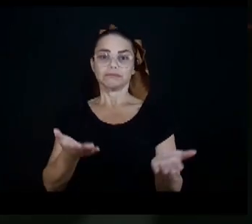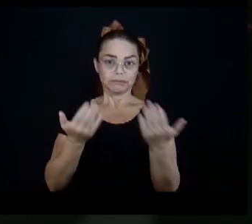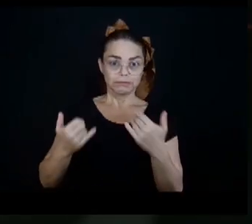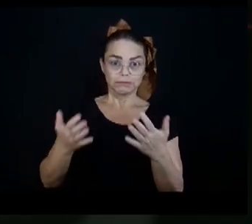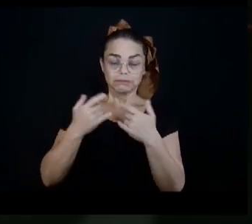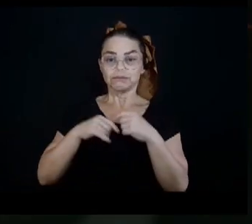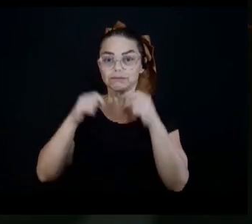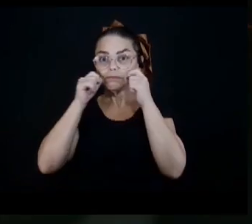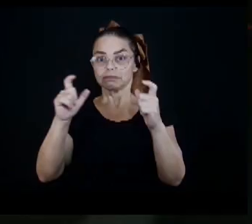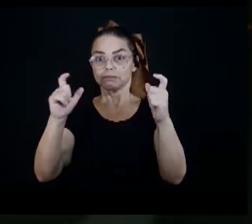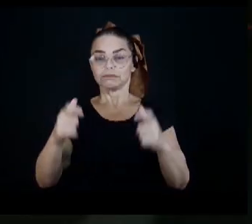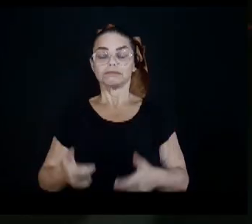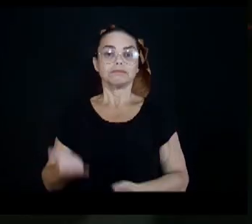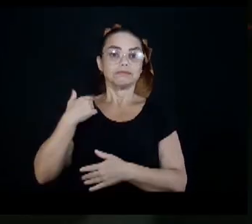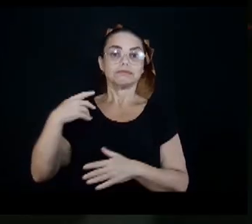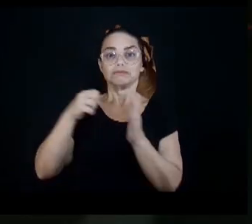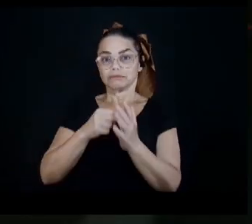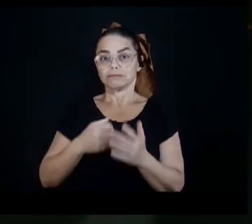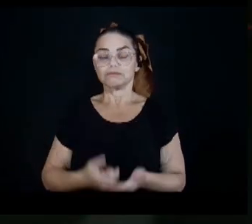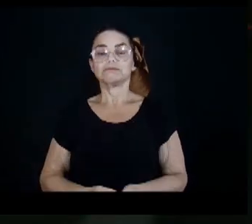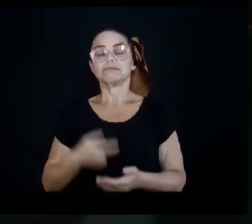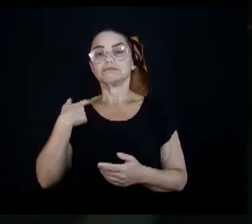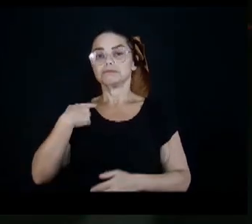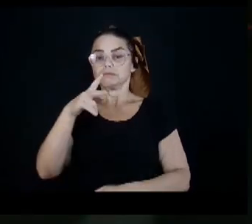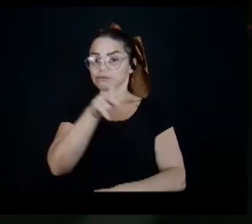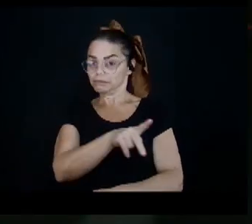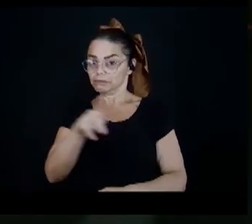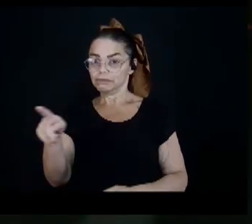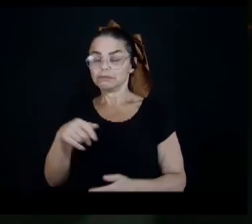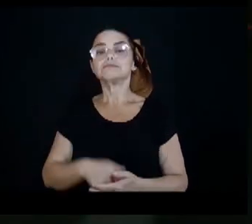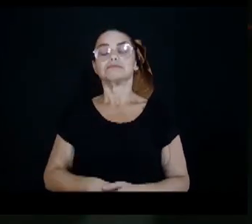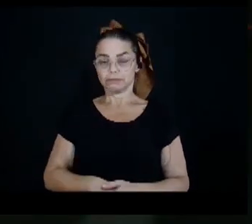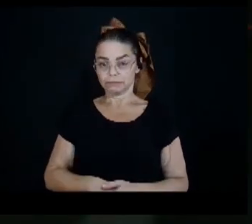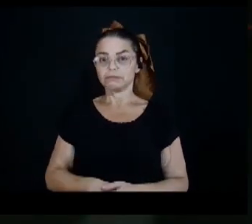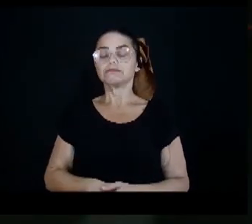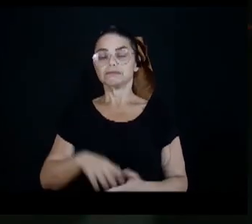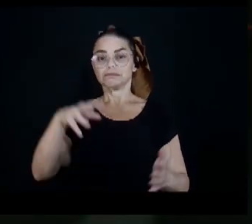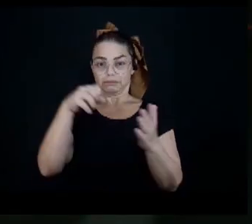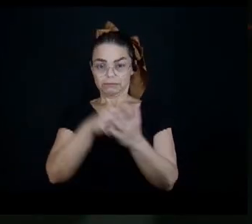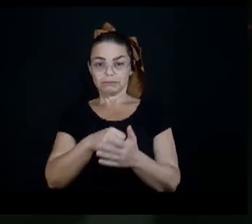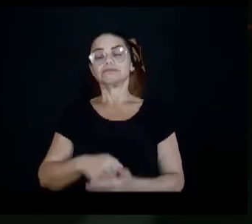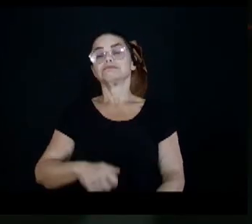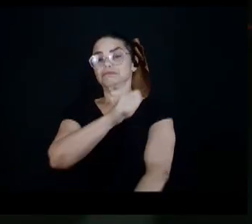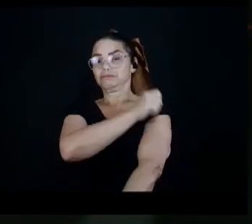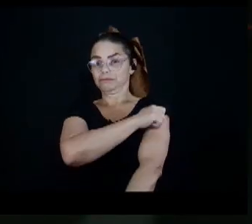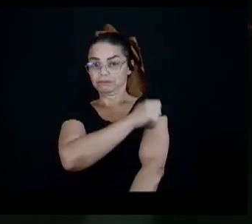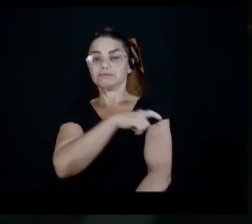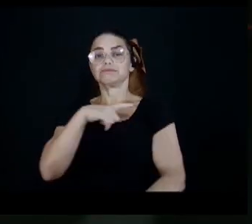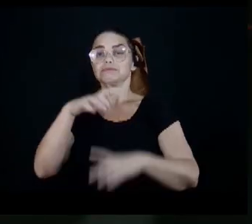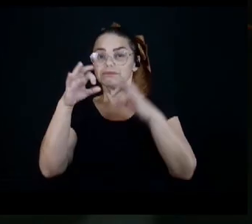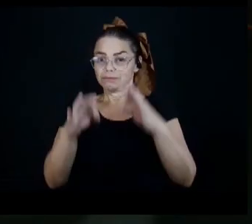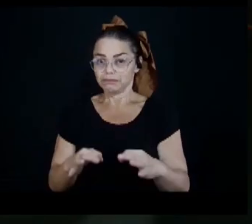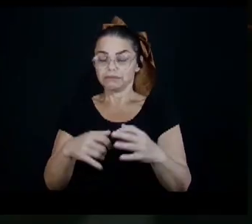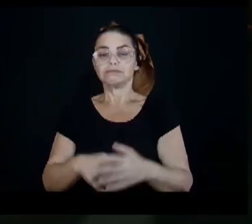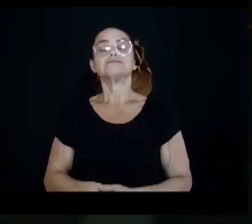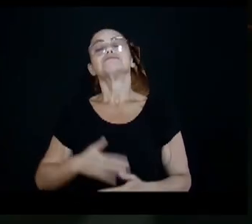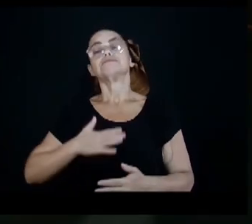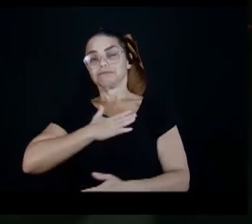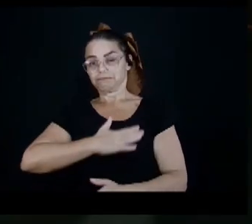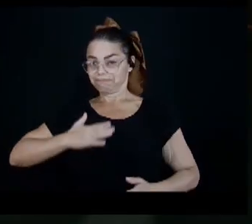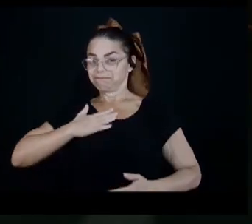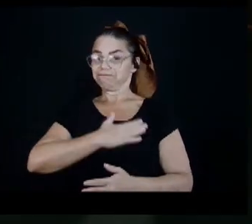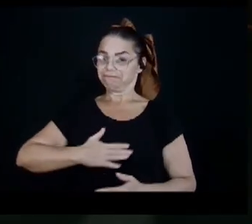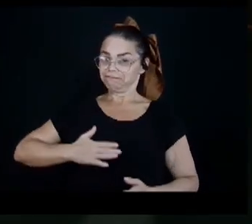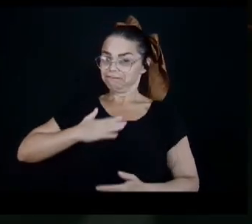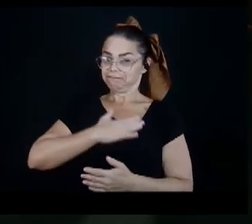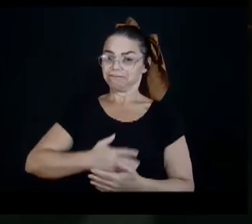sua inscrição, você professor aí, escreva seu aluno, eu tenho certeza que vocês vão gostar muito